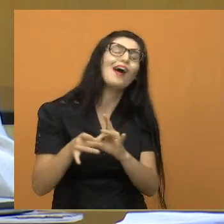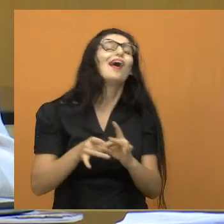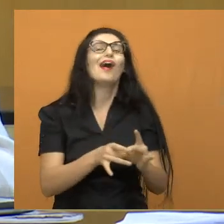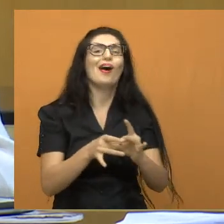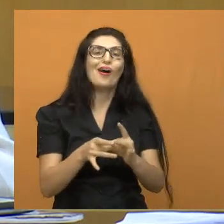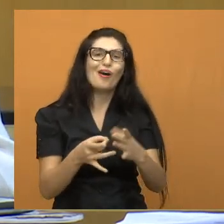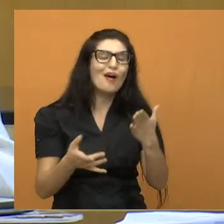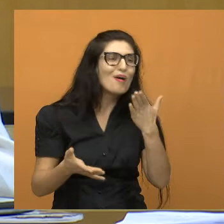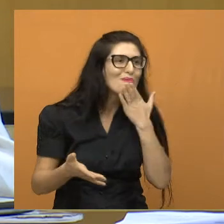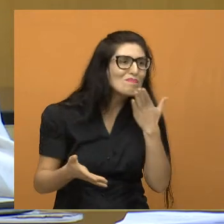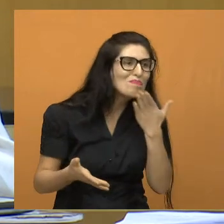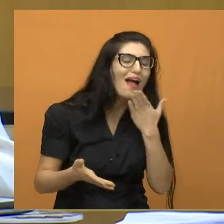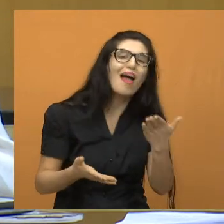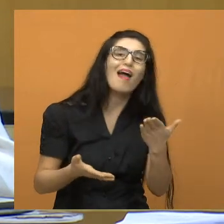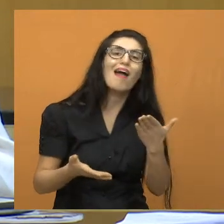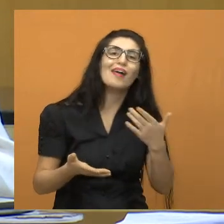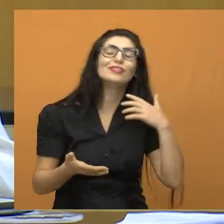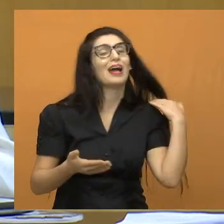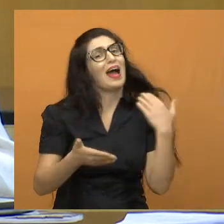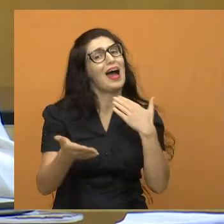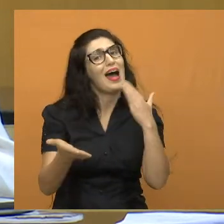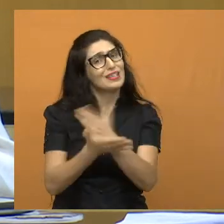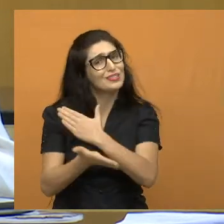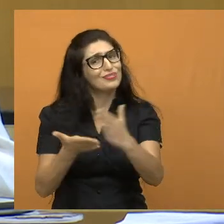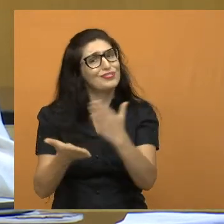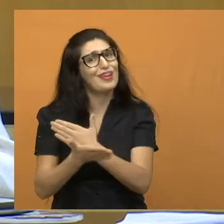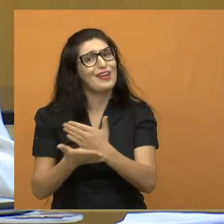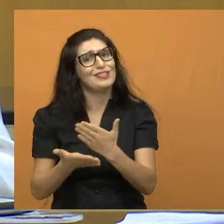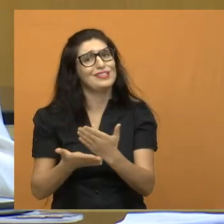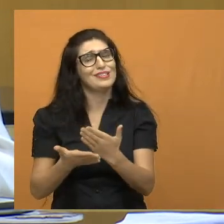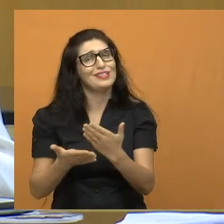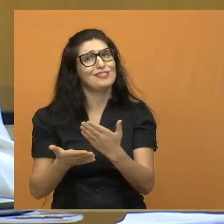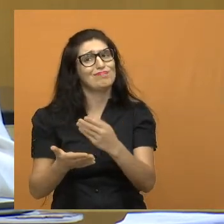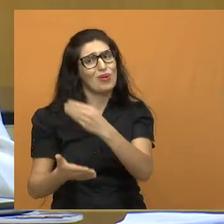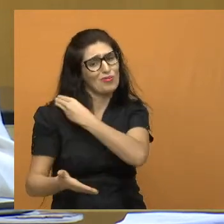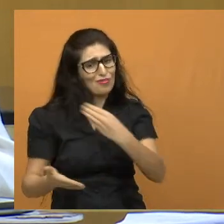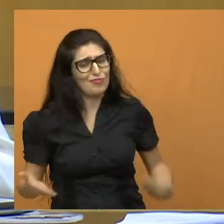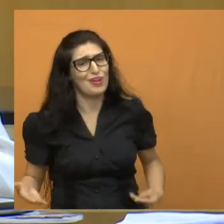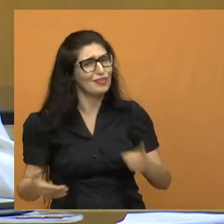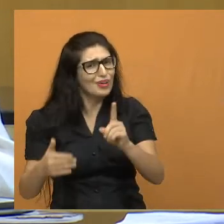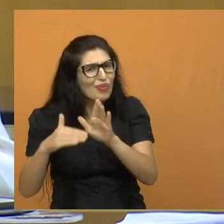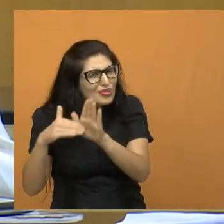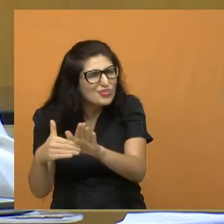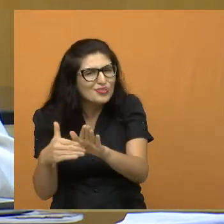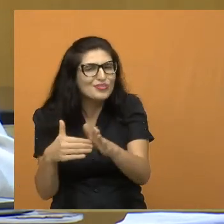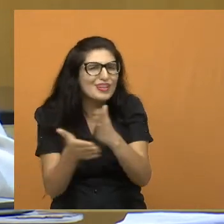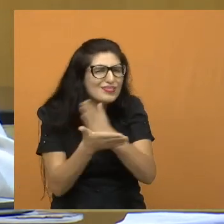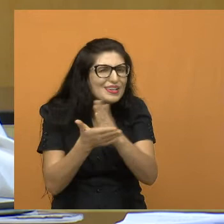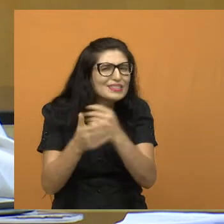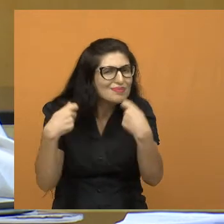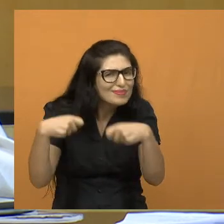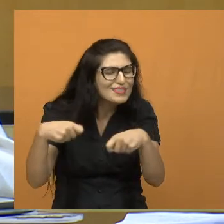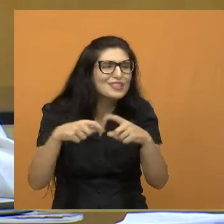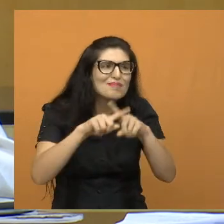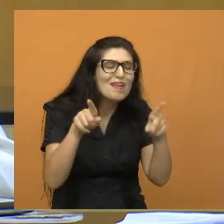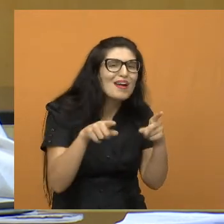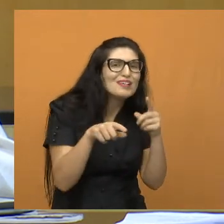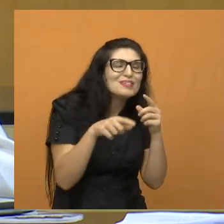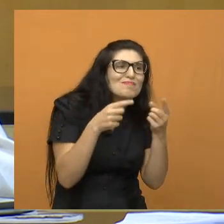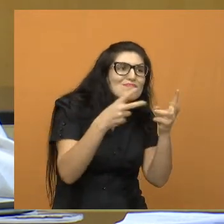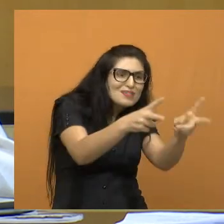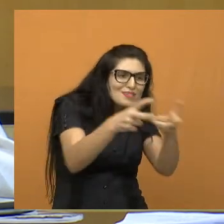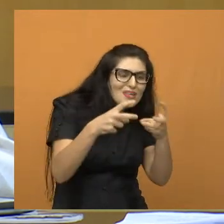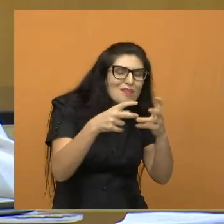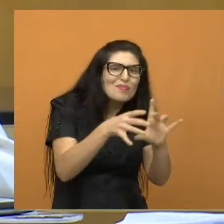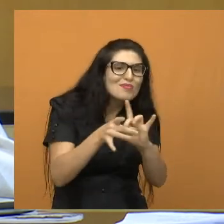possa haver uma ausência do poder público, mas tem muita coisa bonita, e eu acho que é isso que a gente deveria também procurar valorizar